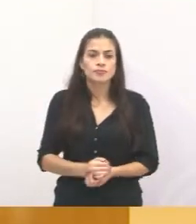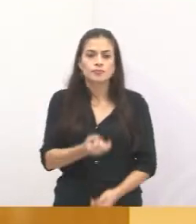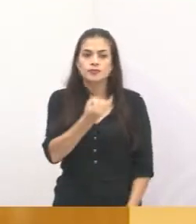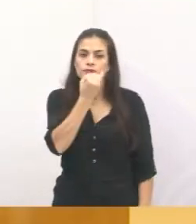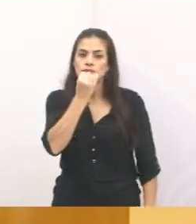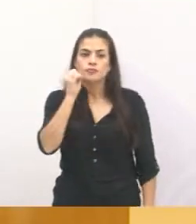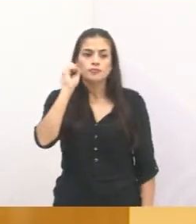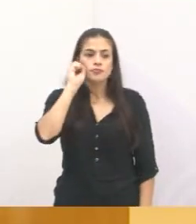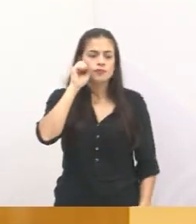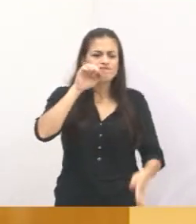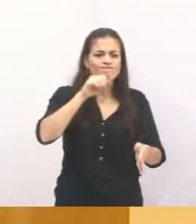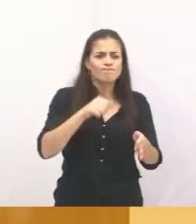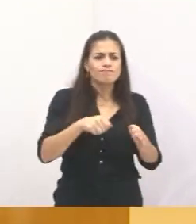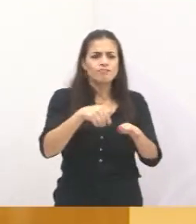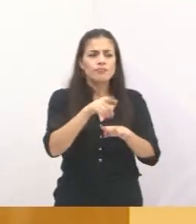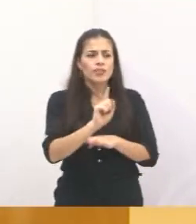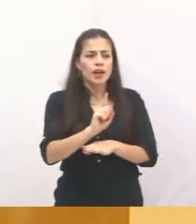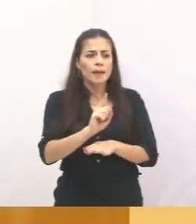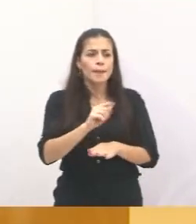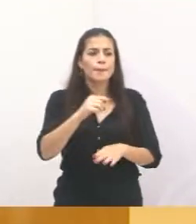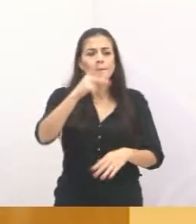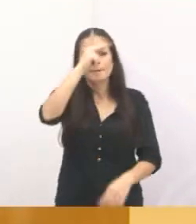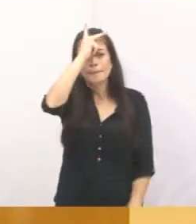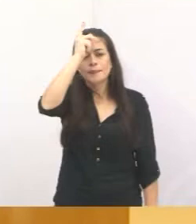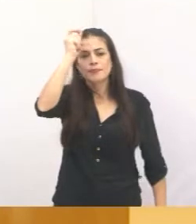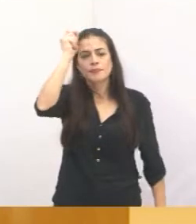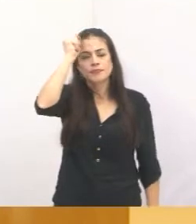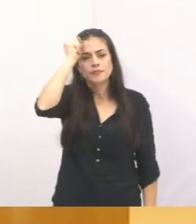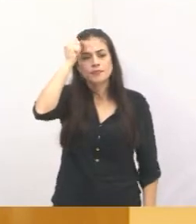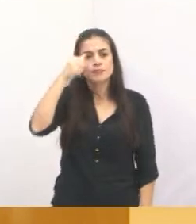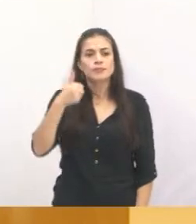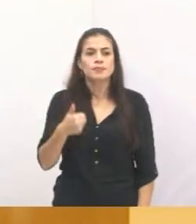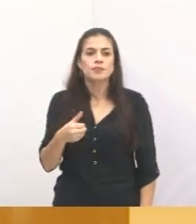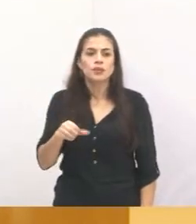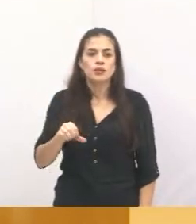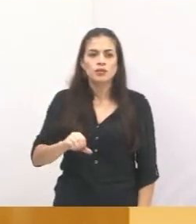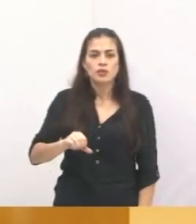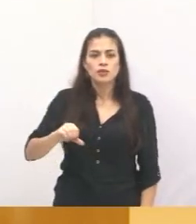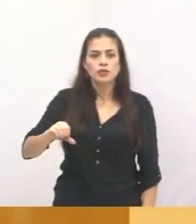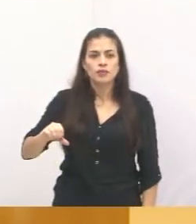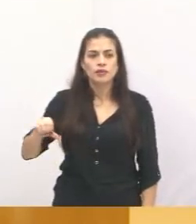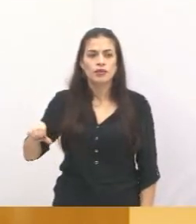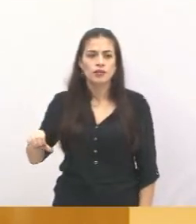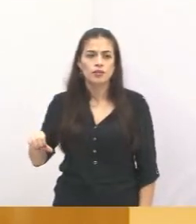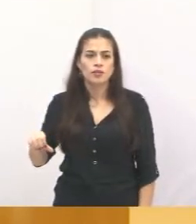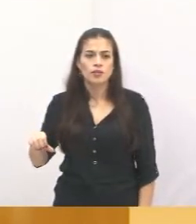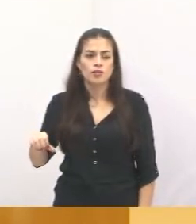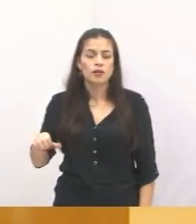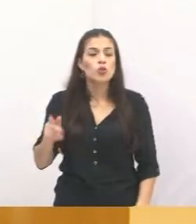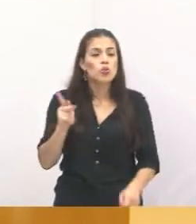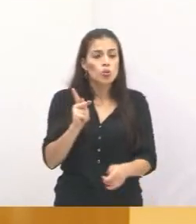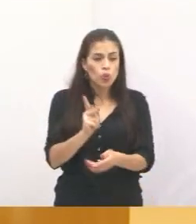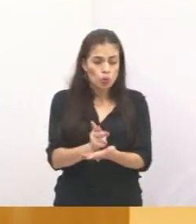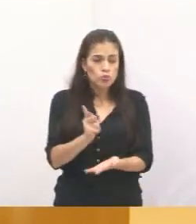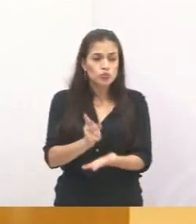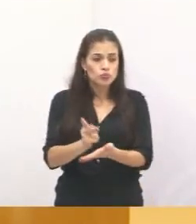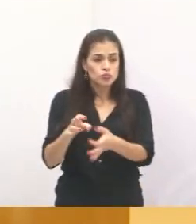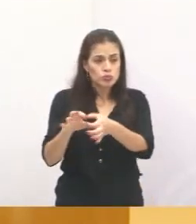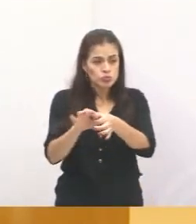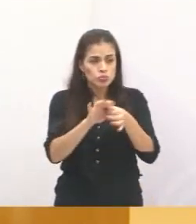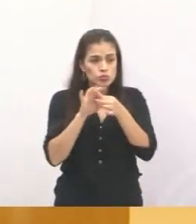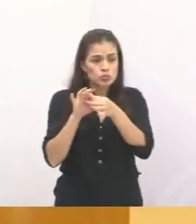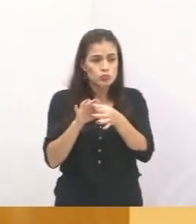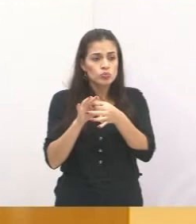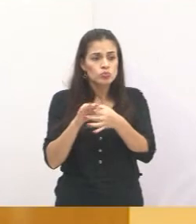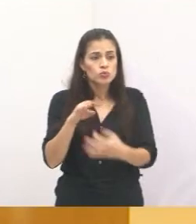em 1999, mas não rompe com o prefeito BSL. O senhor era, então, à época, o